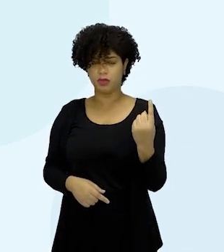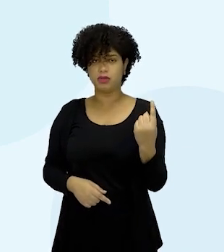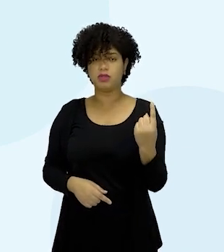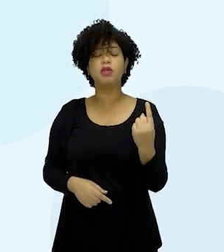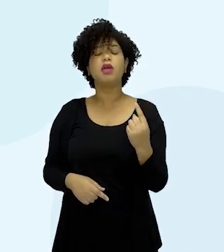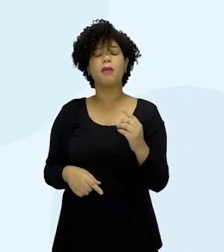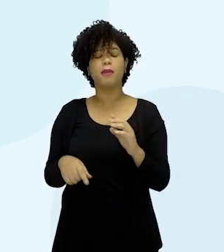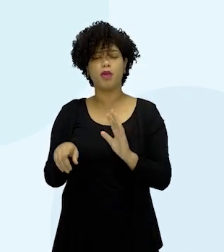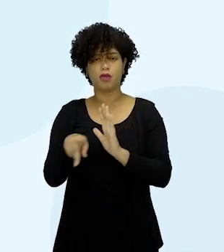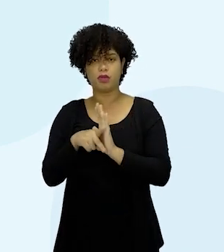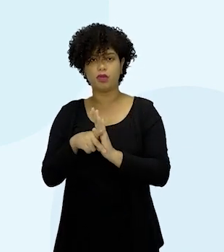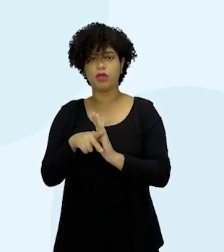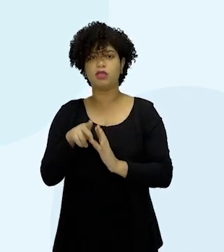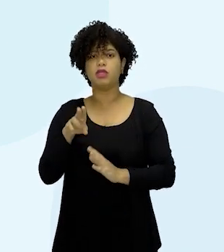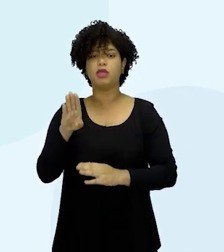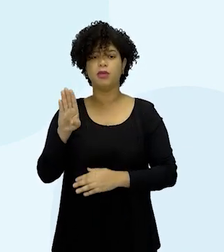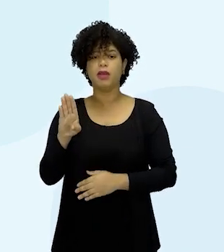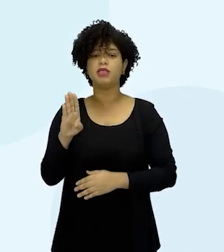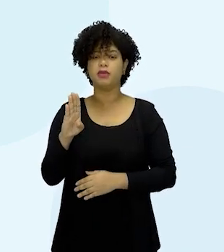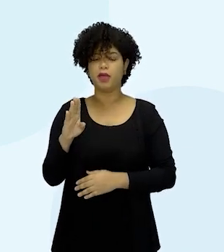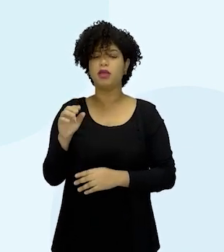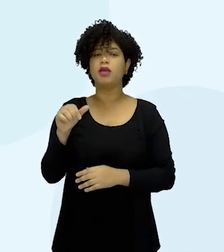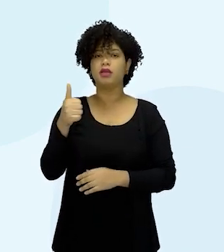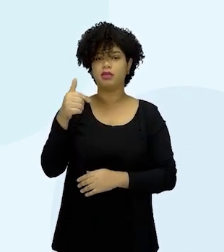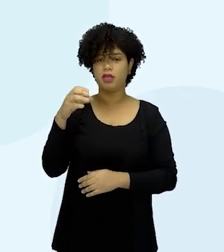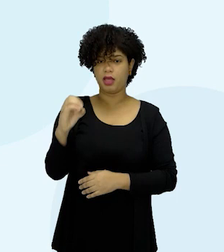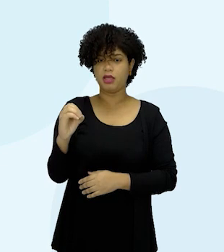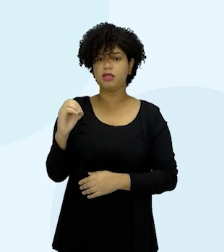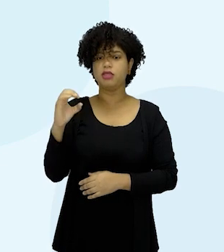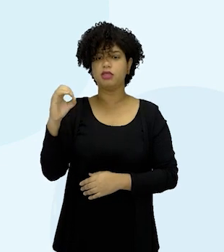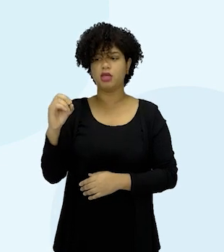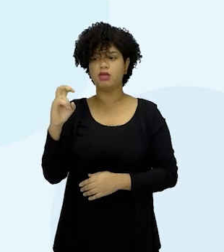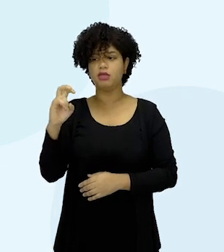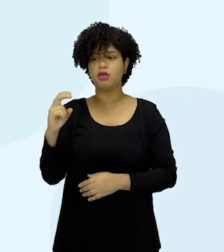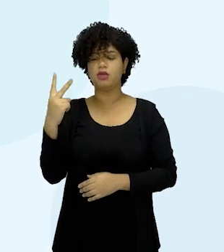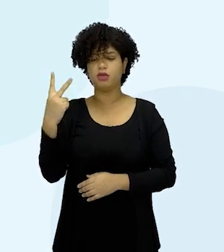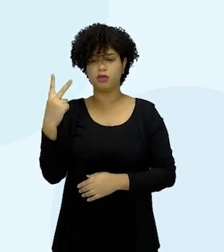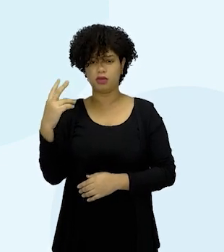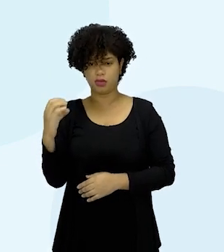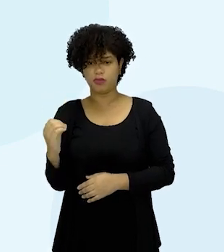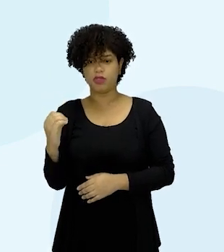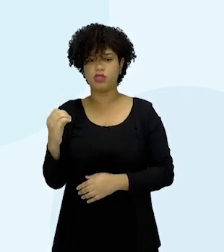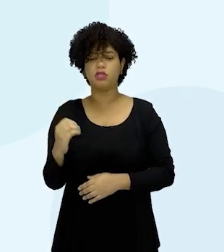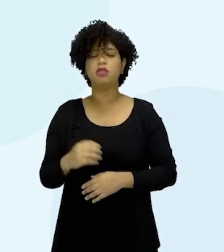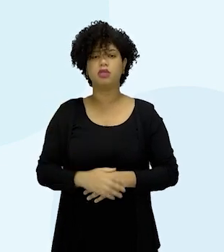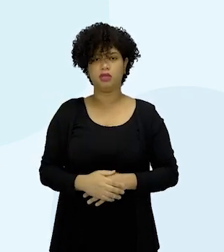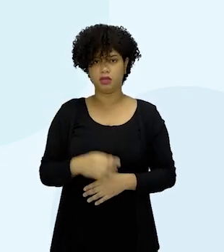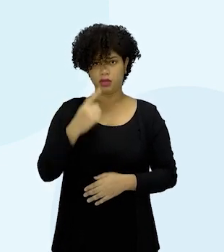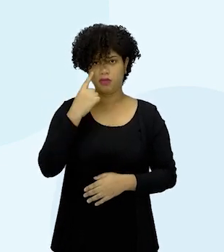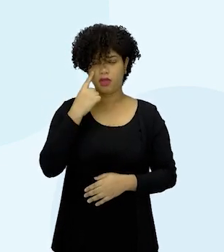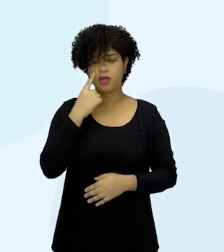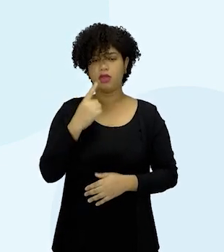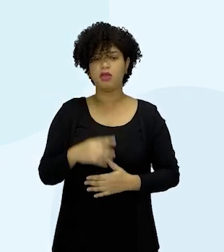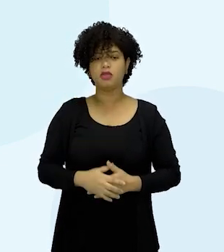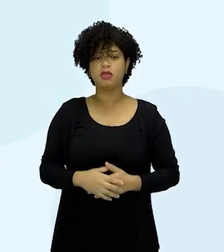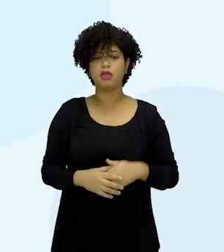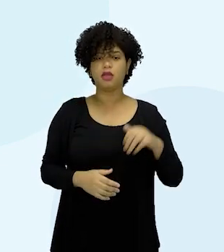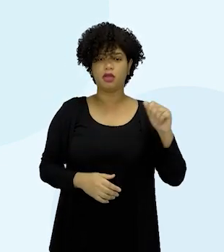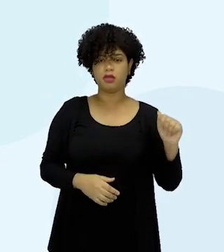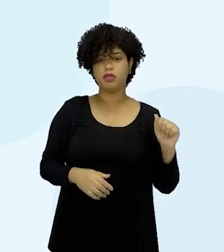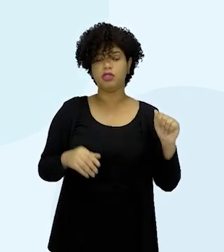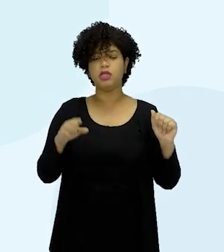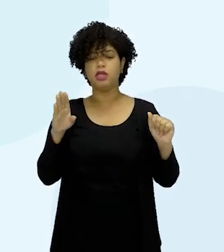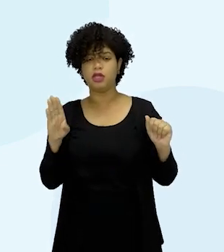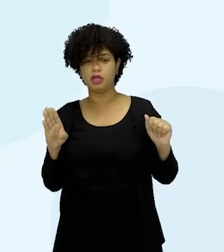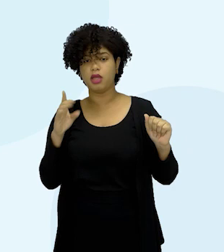B, menos 10, 0, 5 e 20. Então, eu fiz a bolinha do B, menos 10, 0, 5 e 20. Então, conjunto A, o menos 2, o 0 e